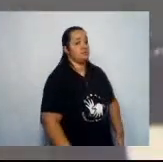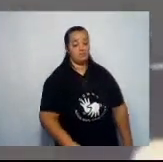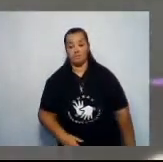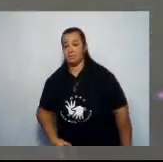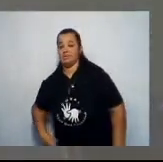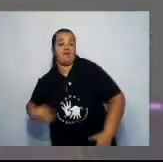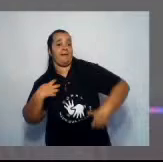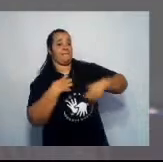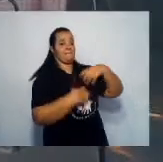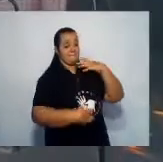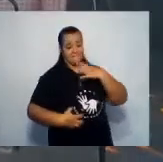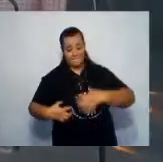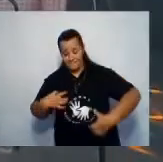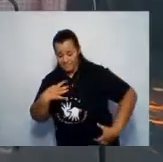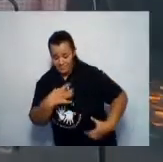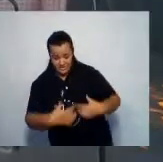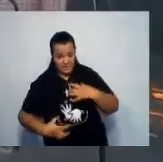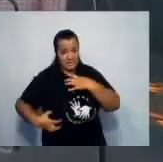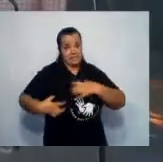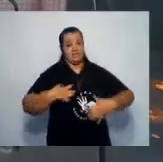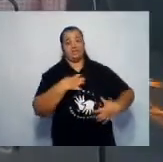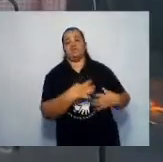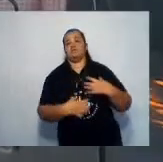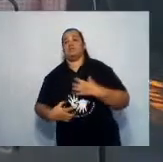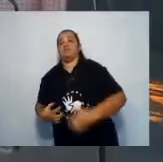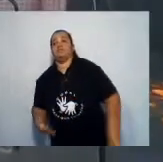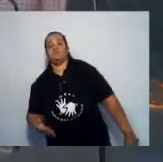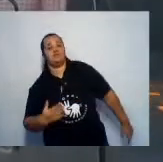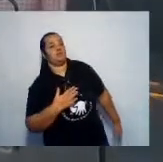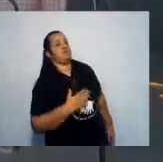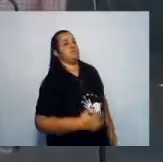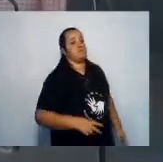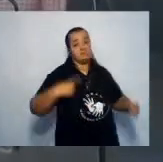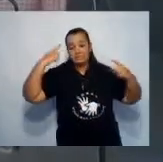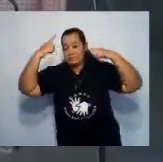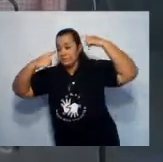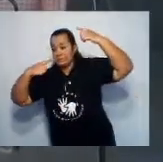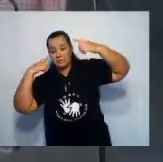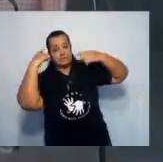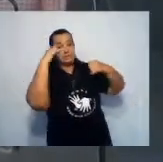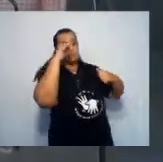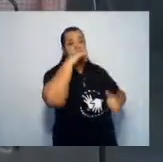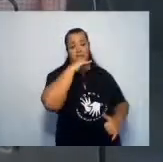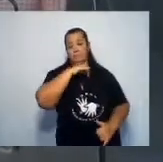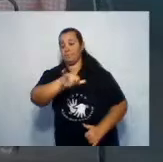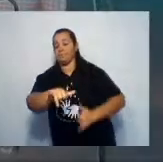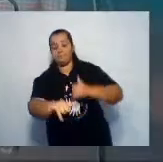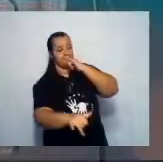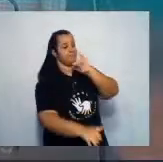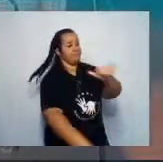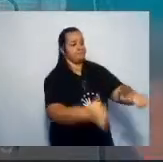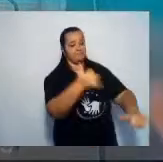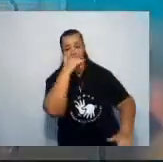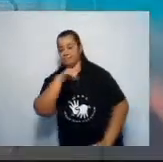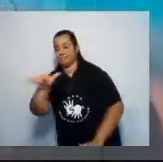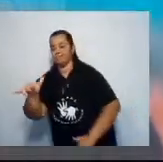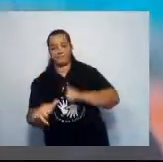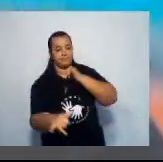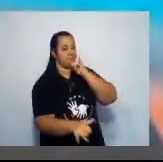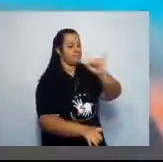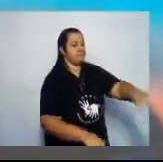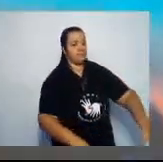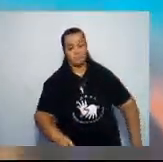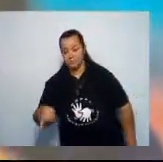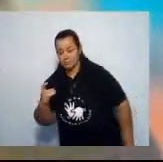perder, amor. É pavor, é pavor. Tá doido que eu vou fazer propaganda